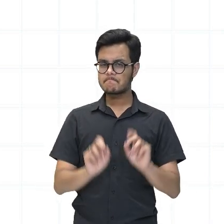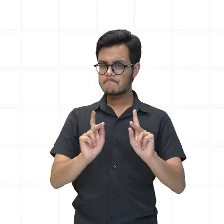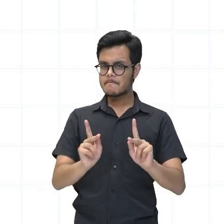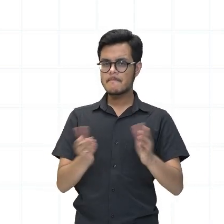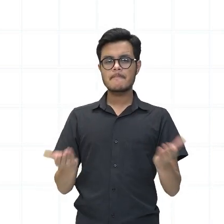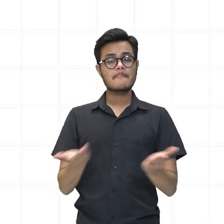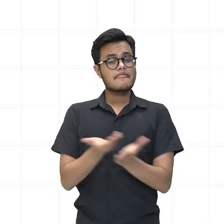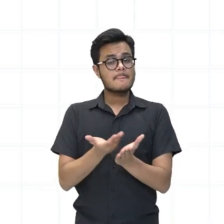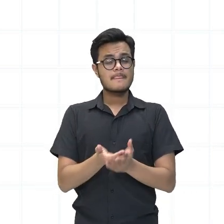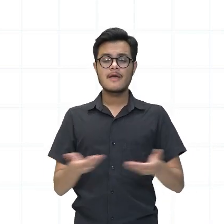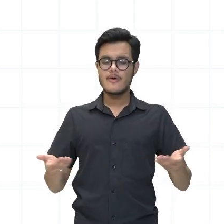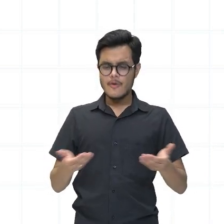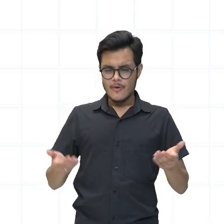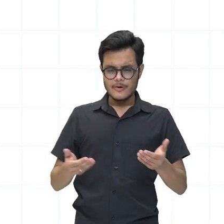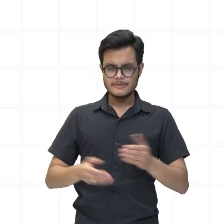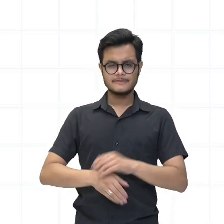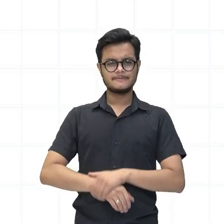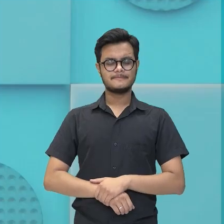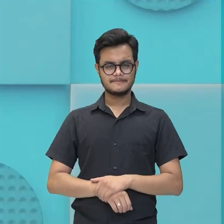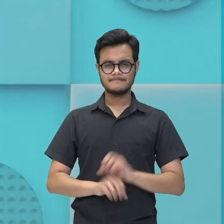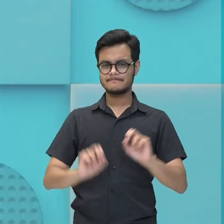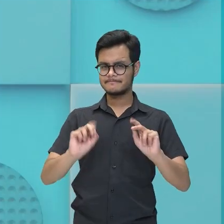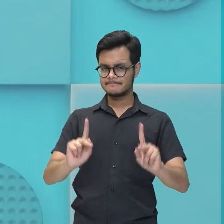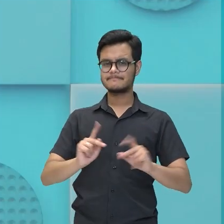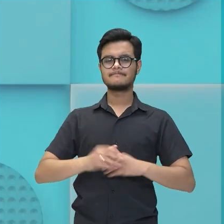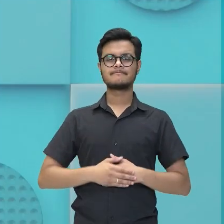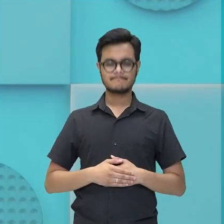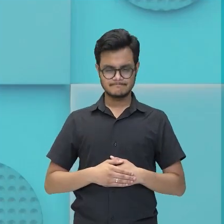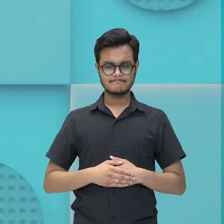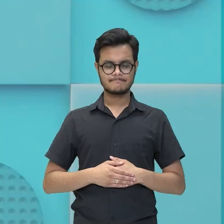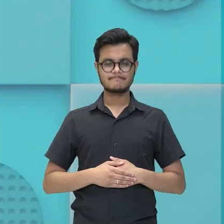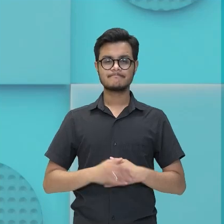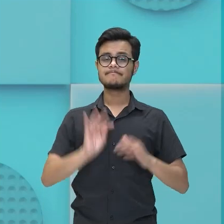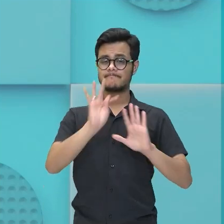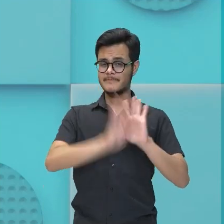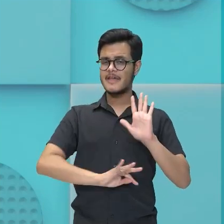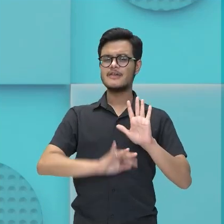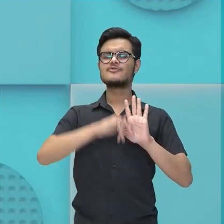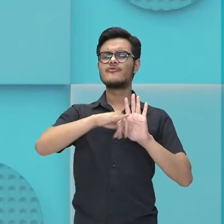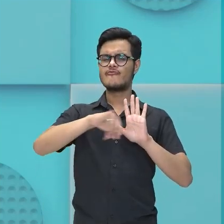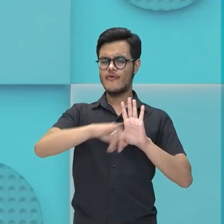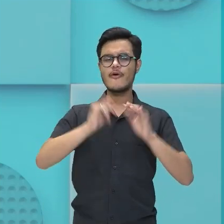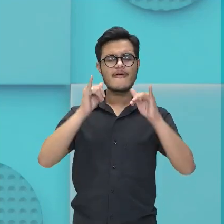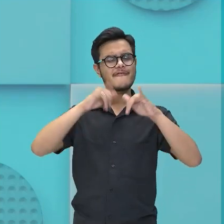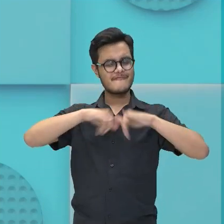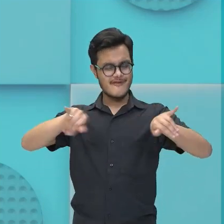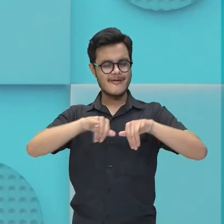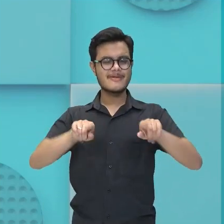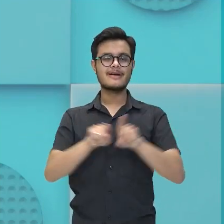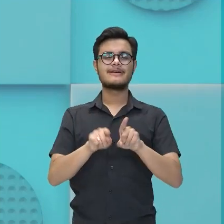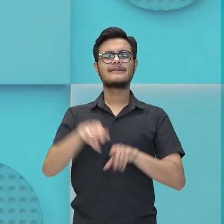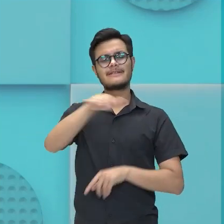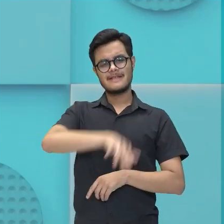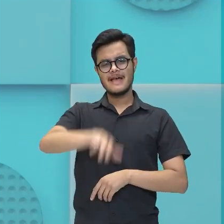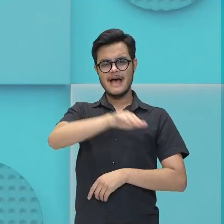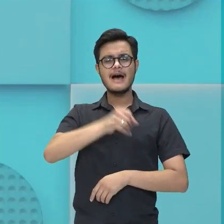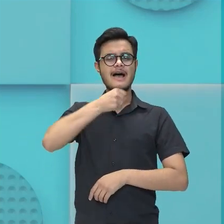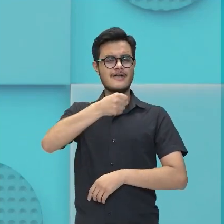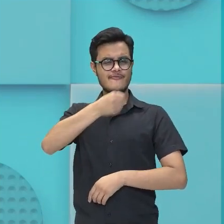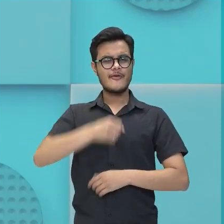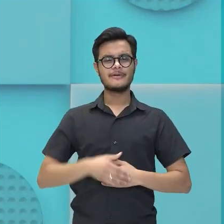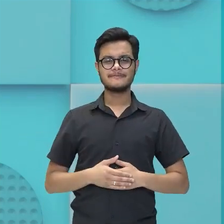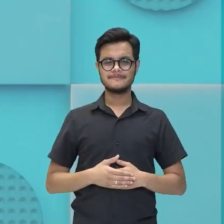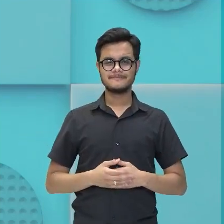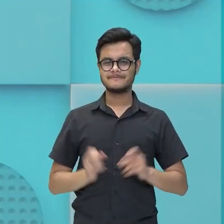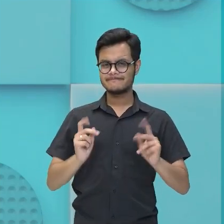tudo isso no nosso objeto de conhecimento, que será exatamente textos que são voltados para a área do campo jornalístico,